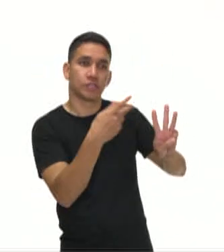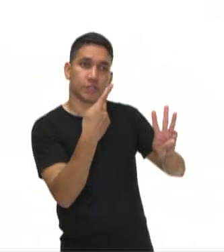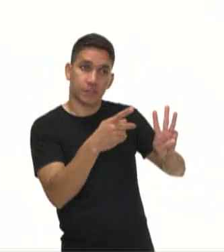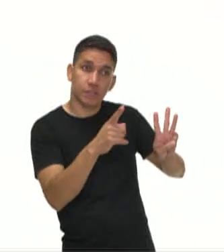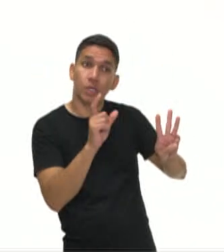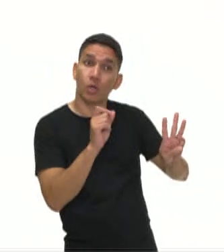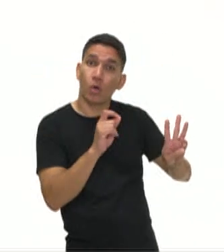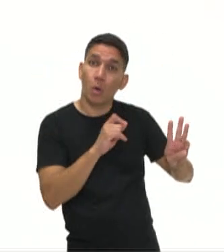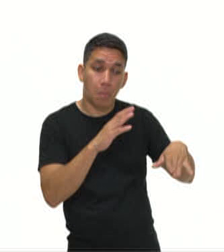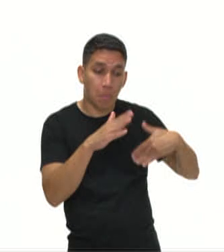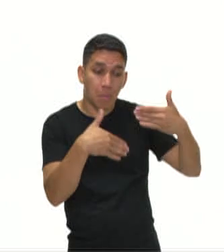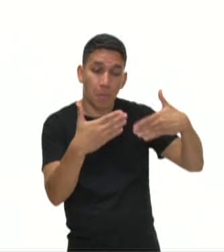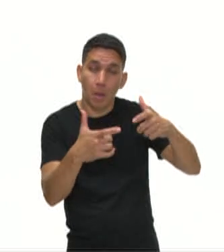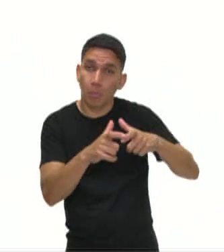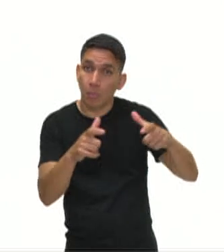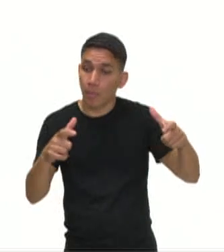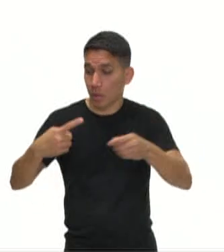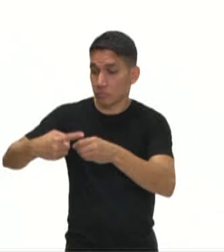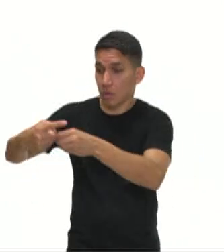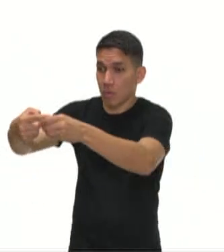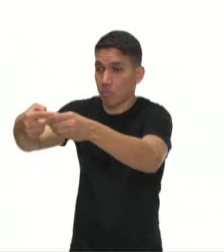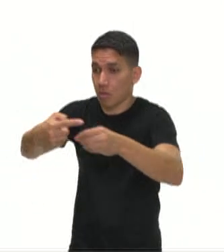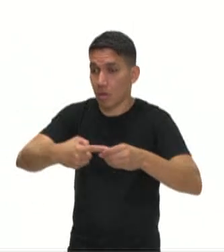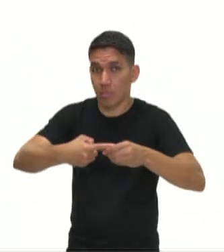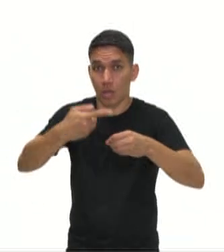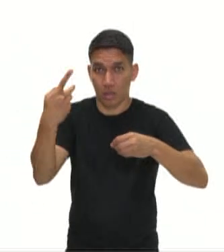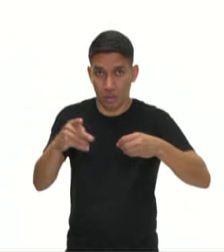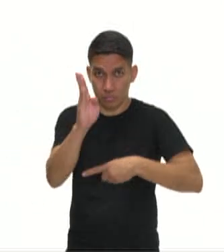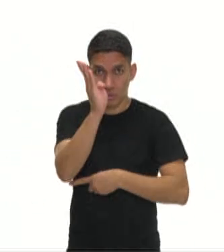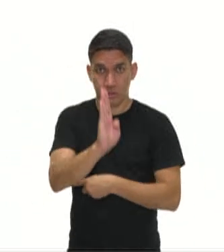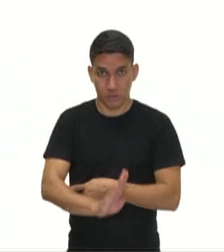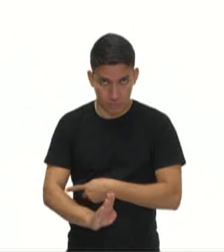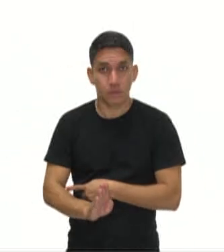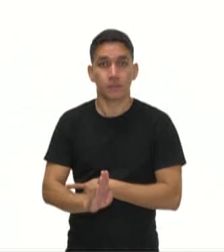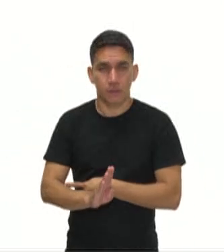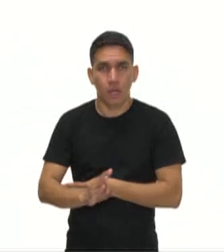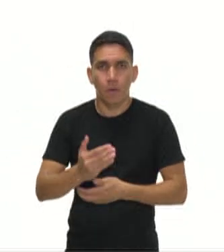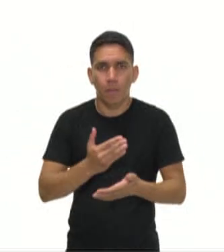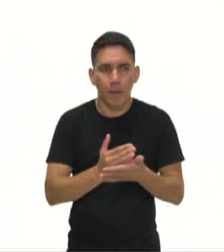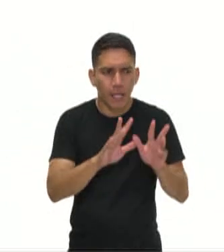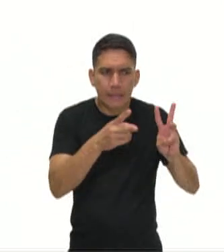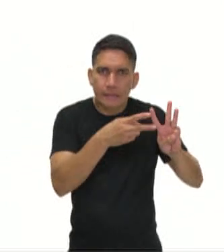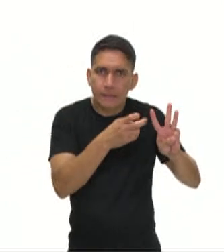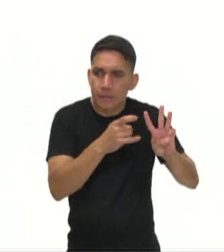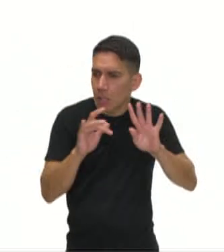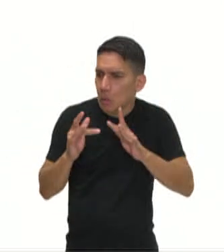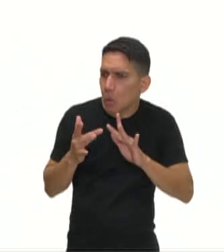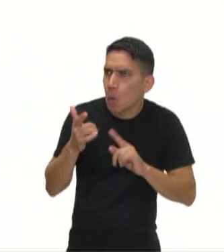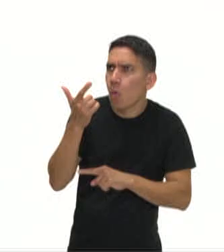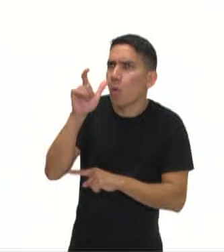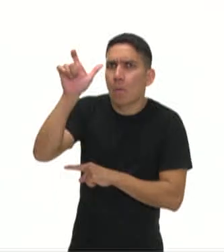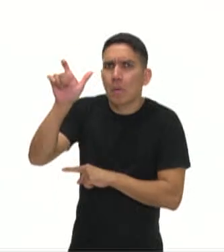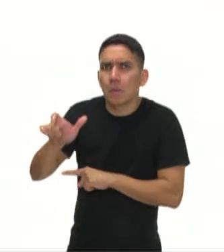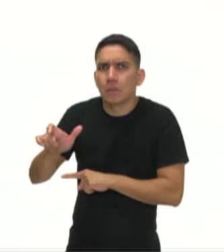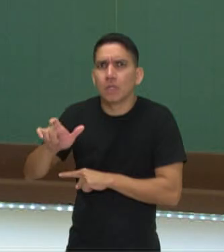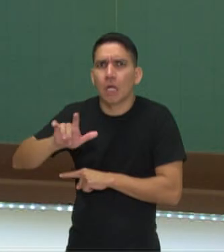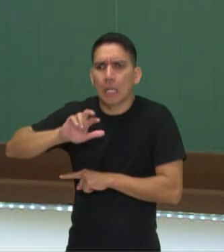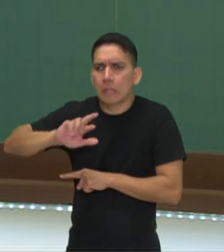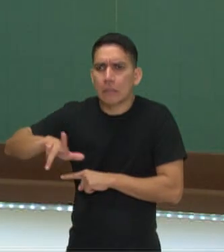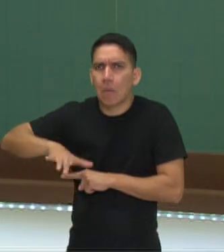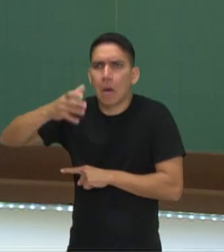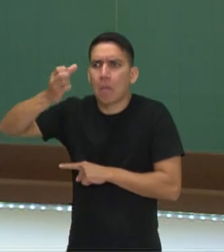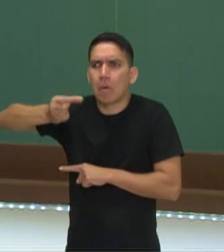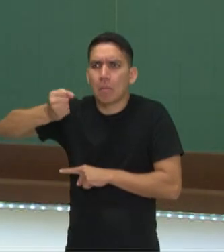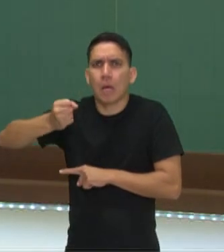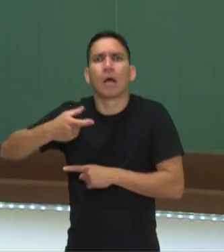com o crescente processo de urbanização do Brasil, né, o contato de indígenas com não brancos e o processo